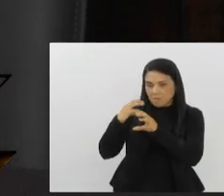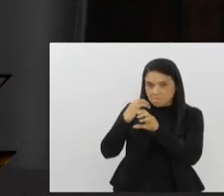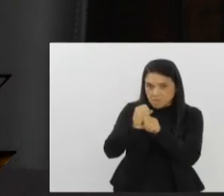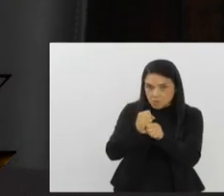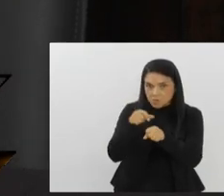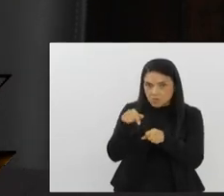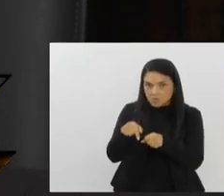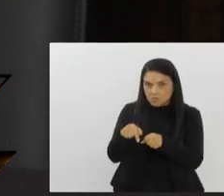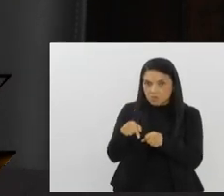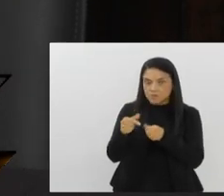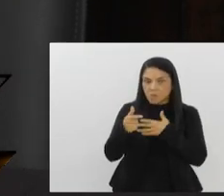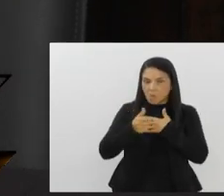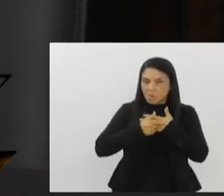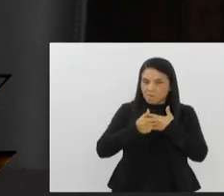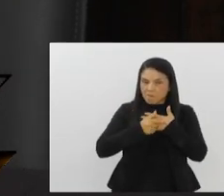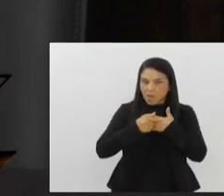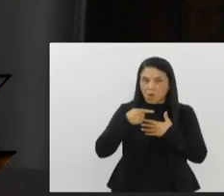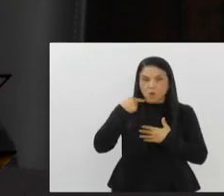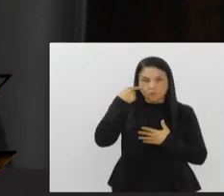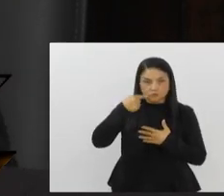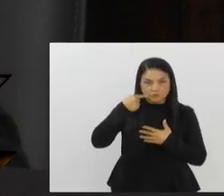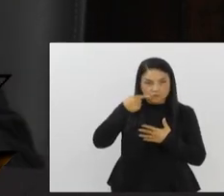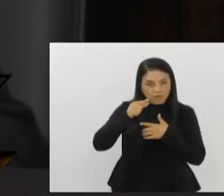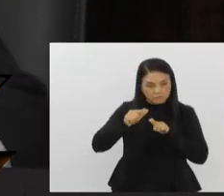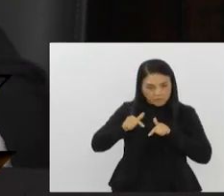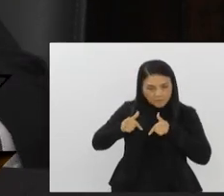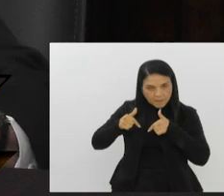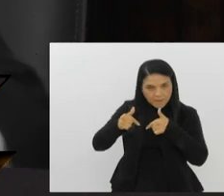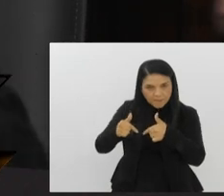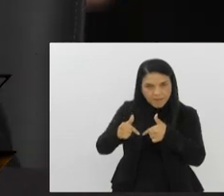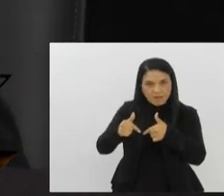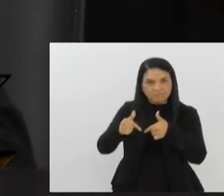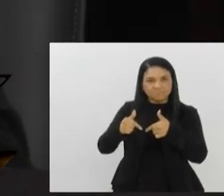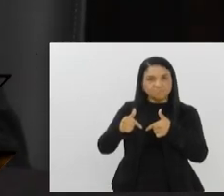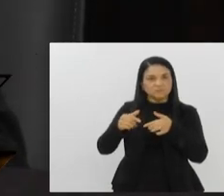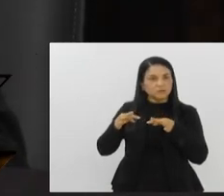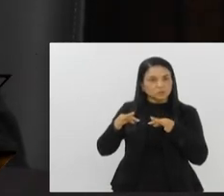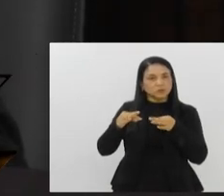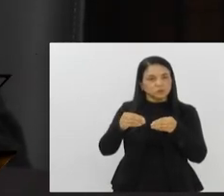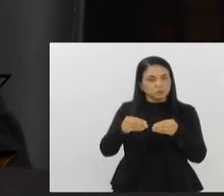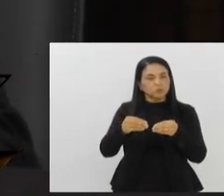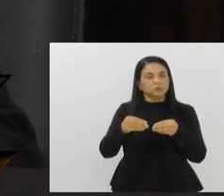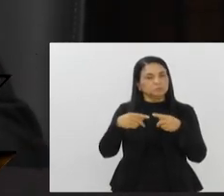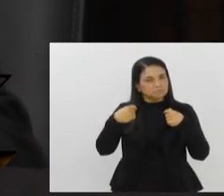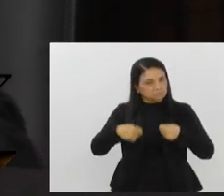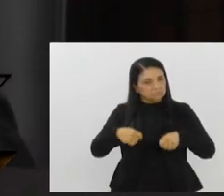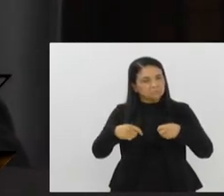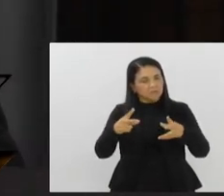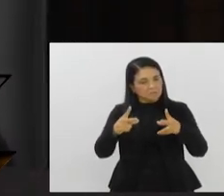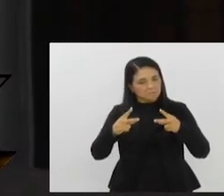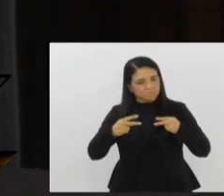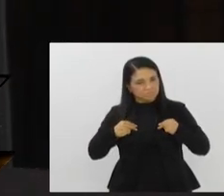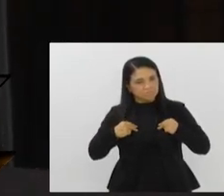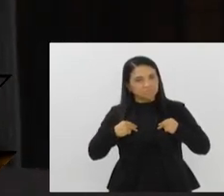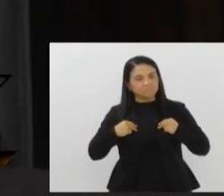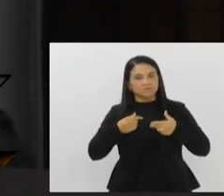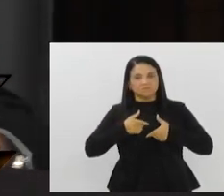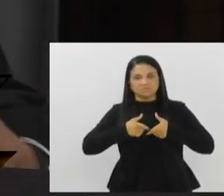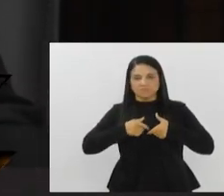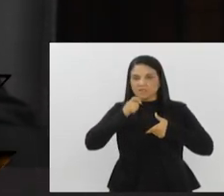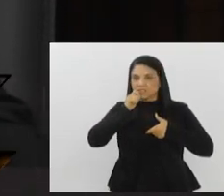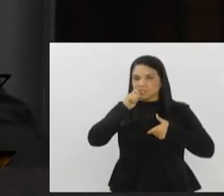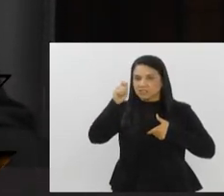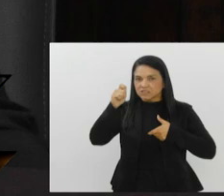papel exercido na vida todos os requisitos necessários a homenagem da medalha Tiradentes nó est falando de Tiradentes né